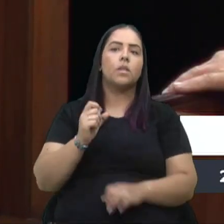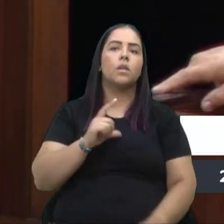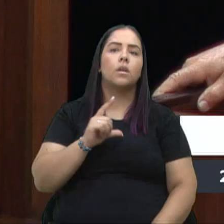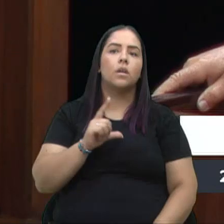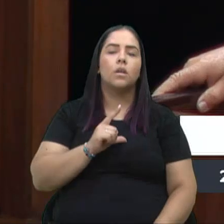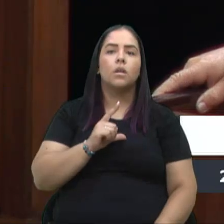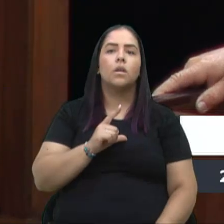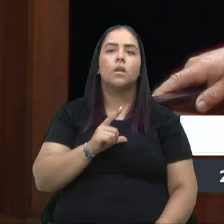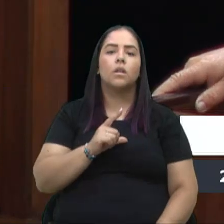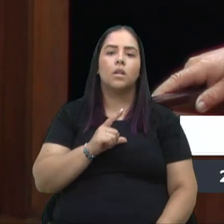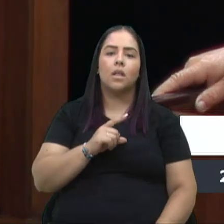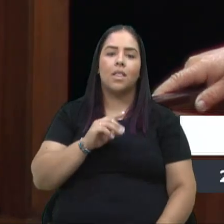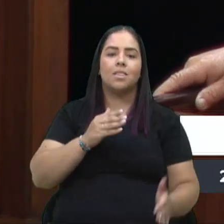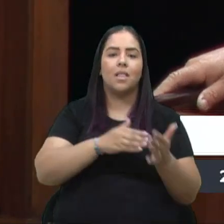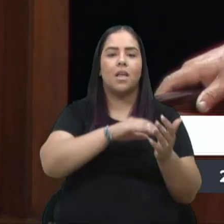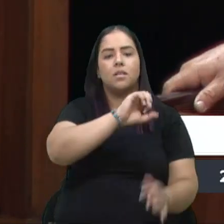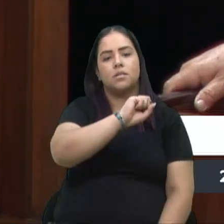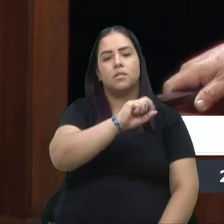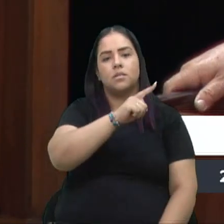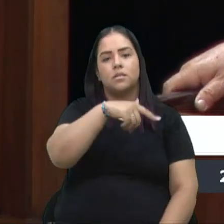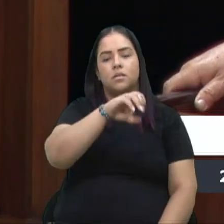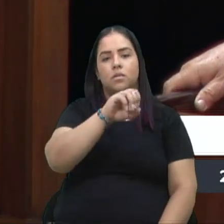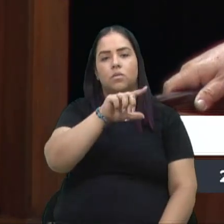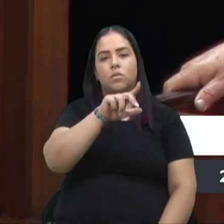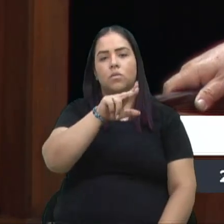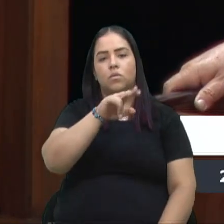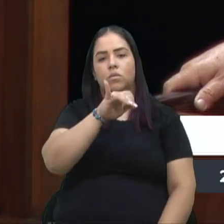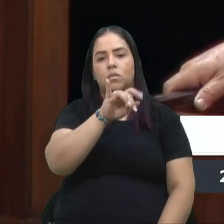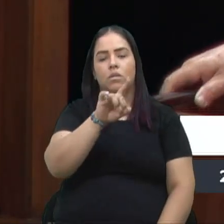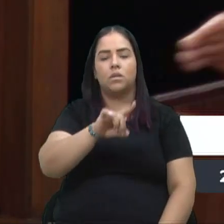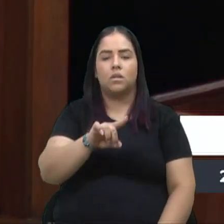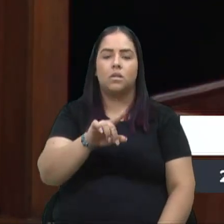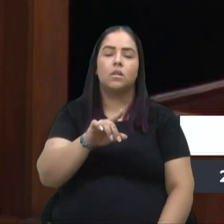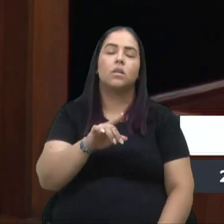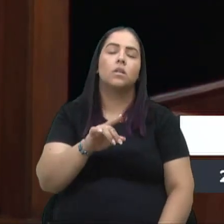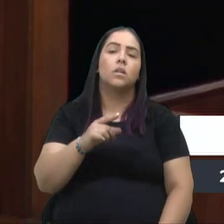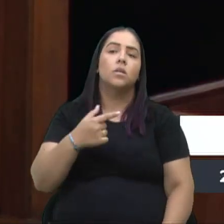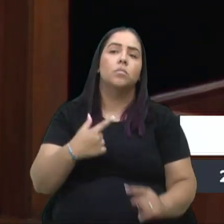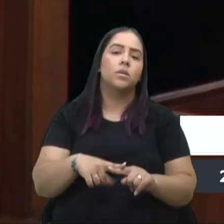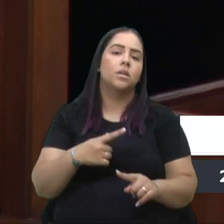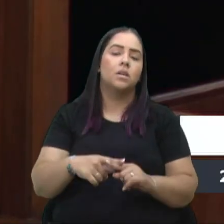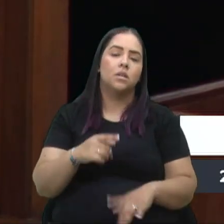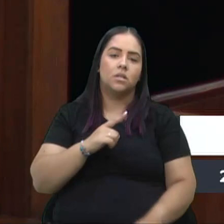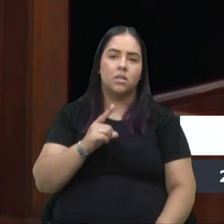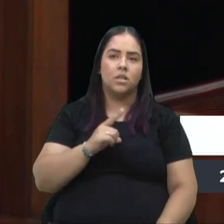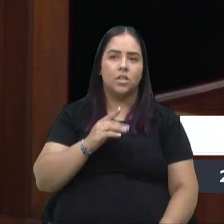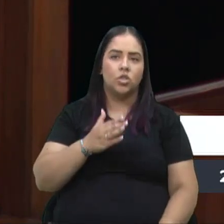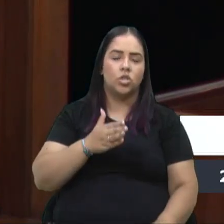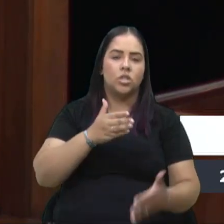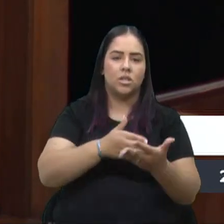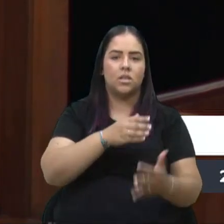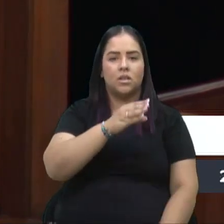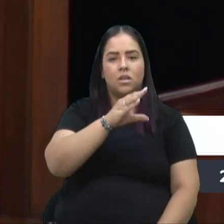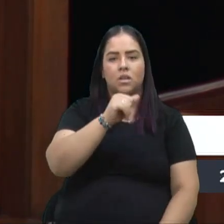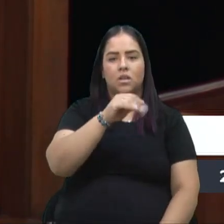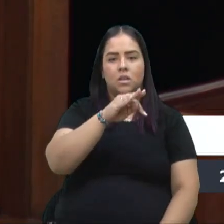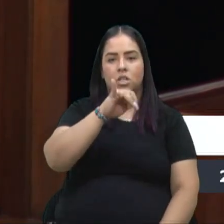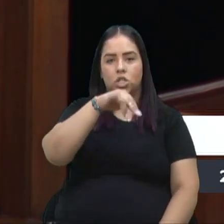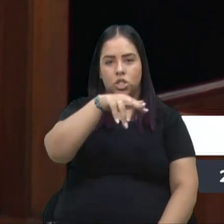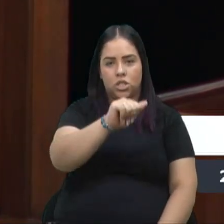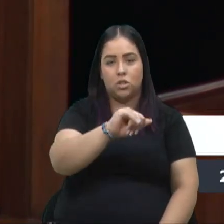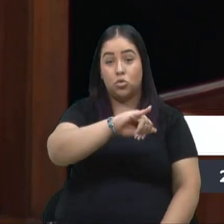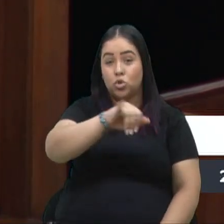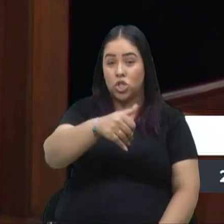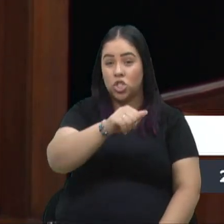até São Luís naquela noite lembra que eu comprometimento do Samae que desce ali da na cantina do Jandir desato